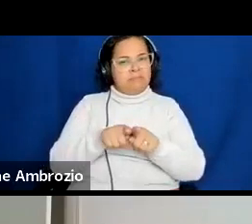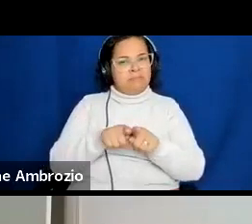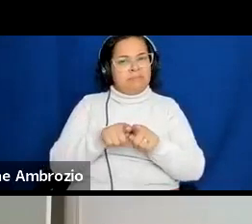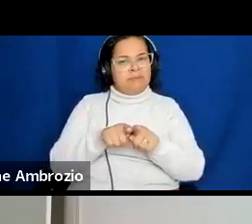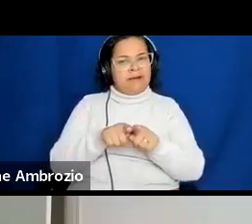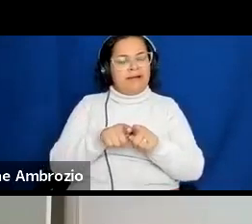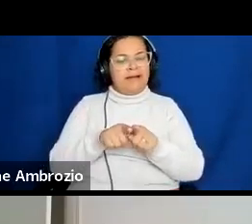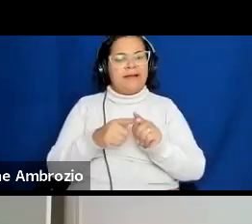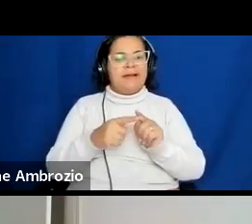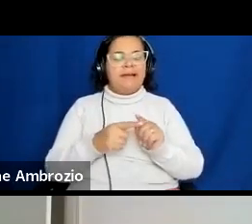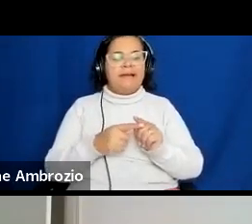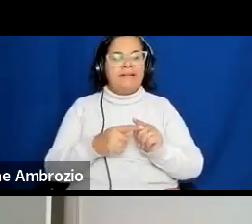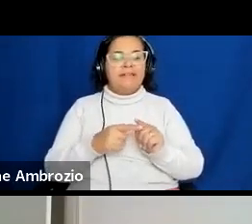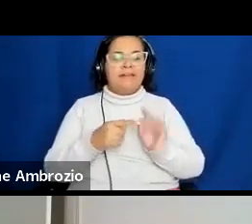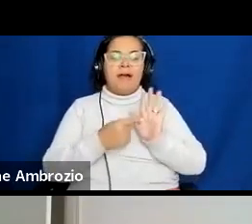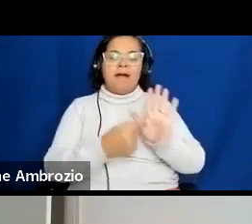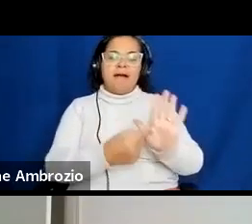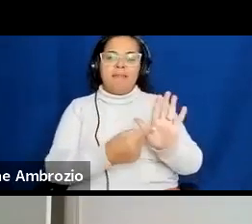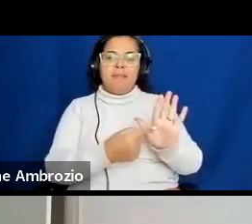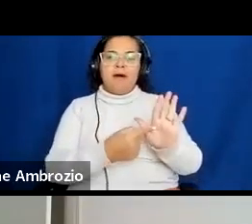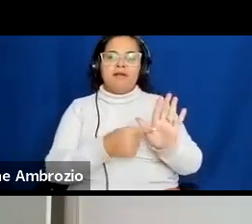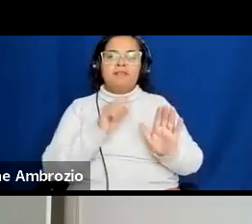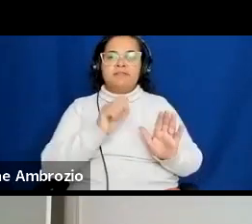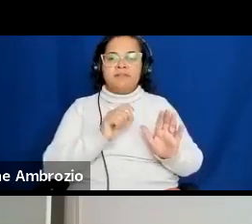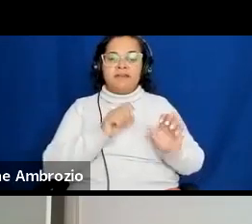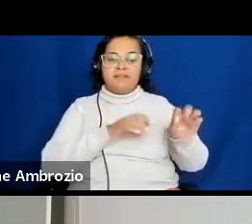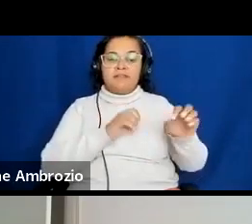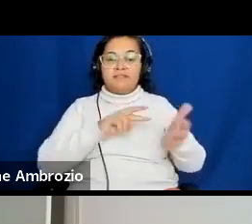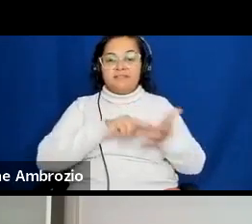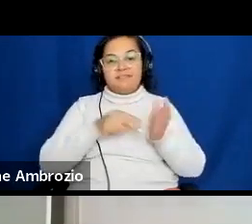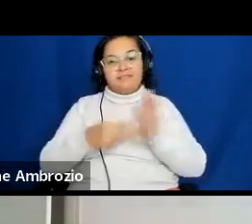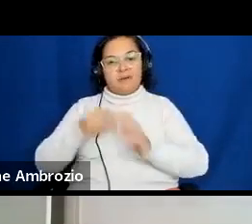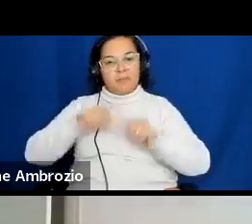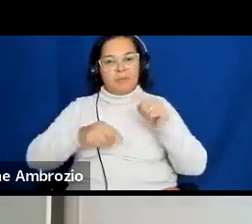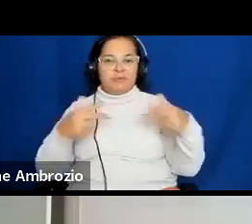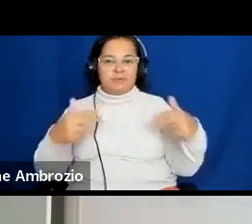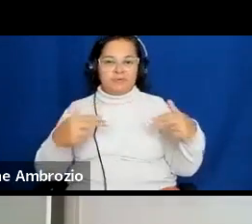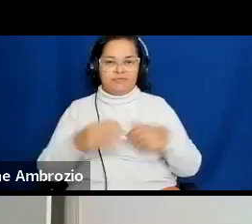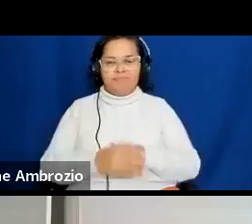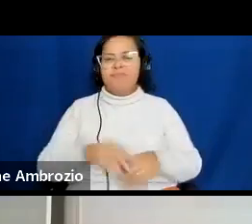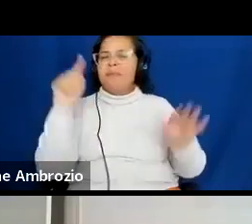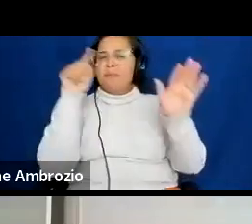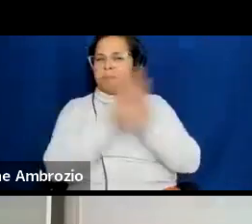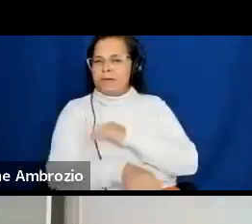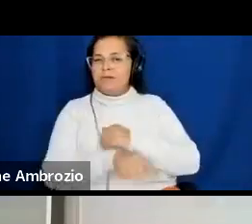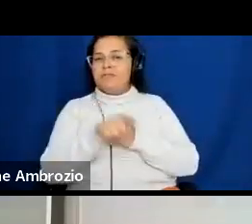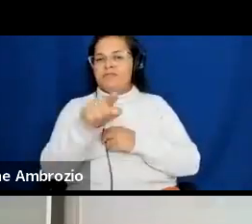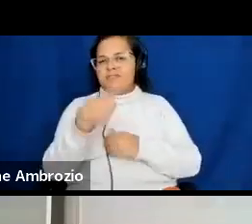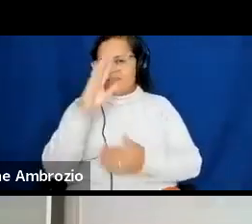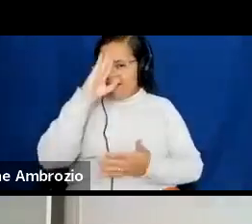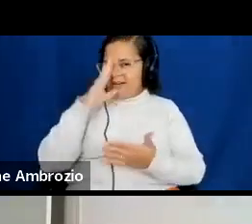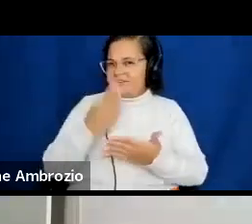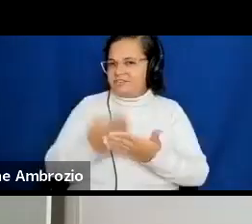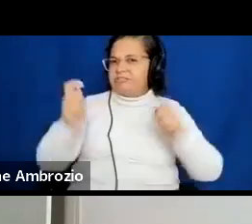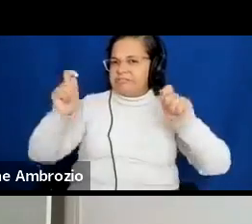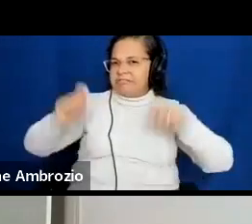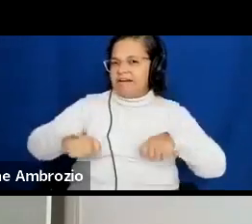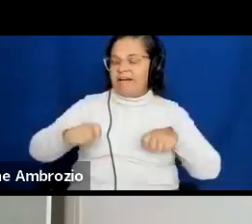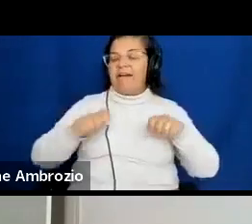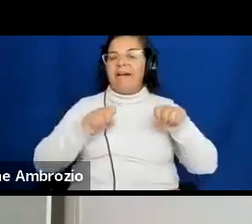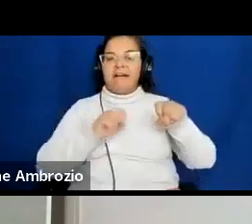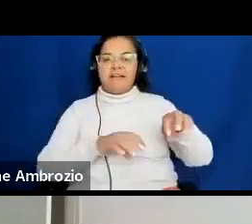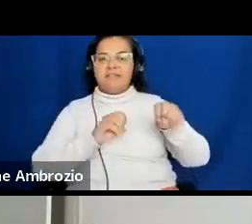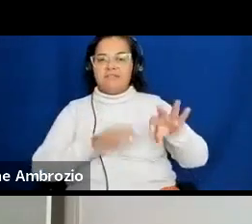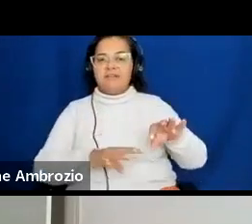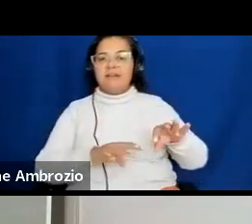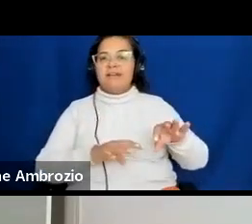pergunta é, senhor Peter, o senhor acredita que possamos transformar a educação em libertadora, sendo que nós